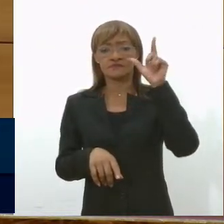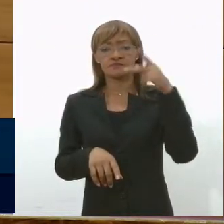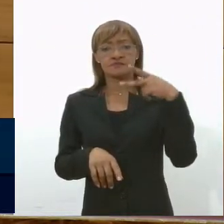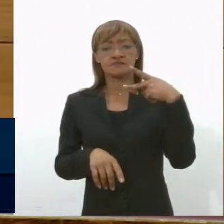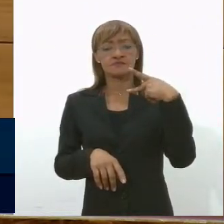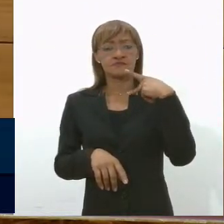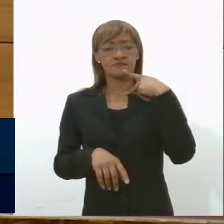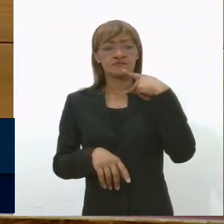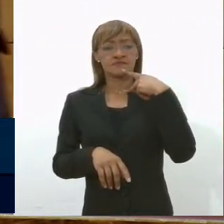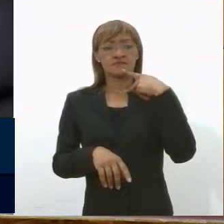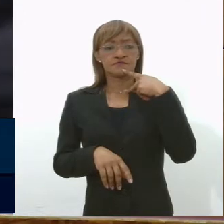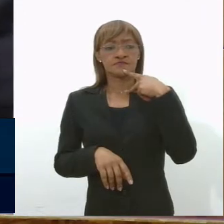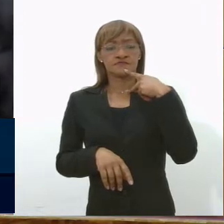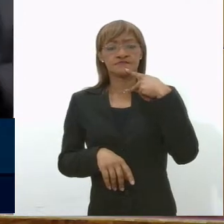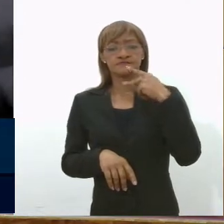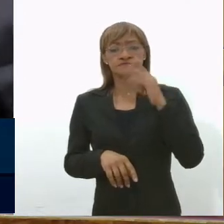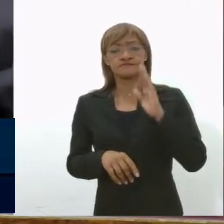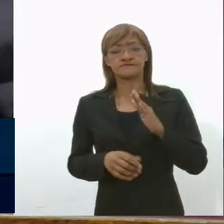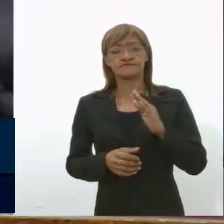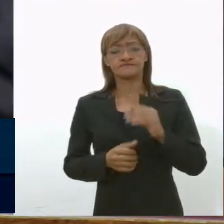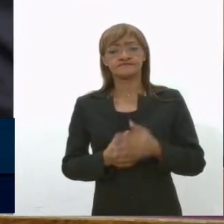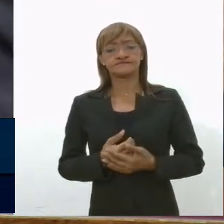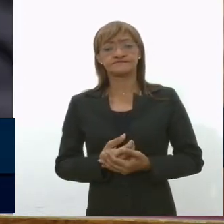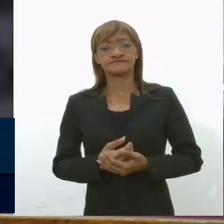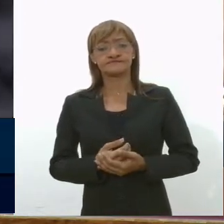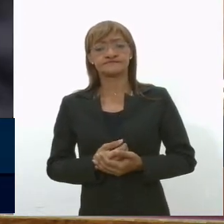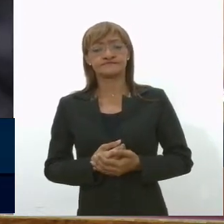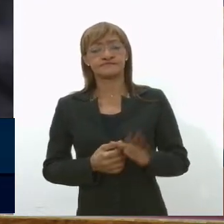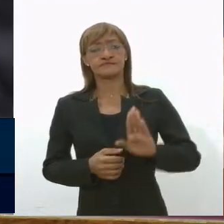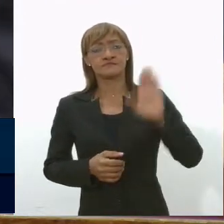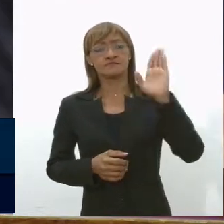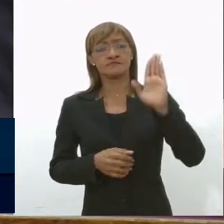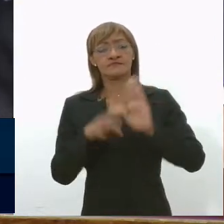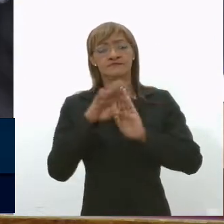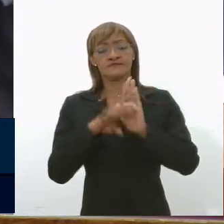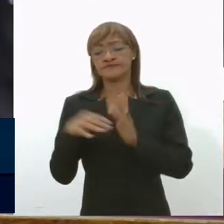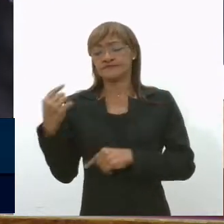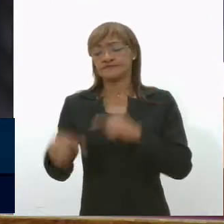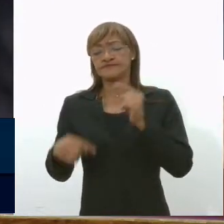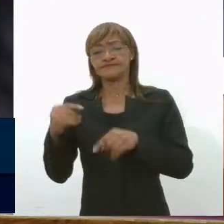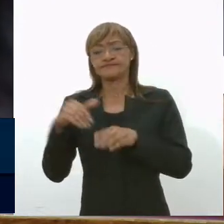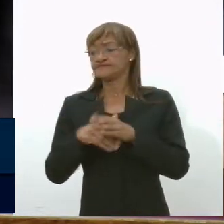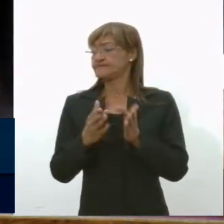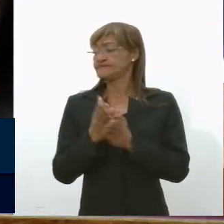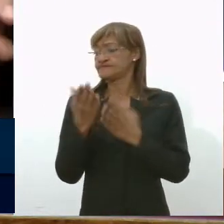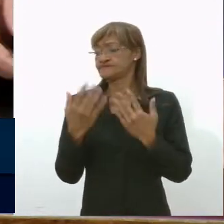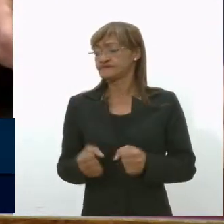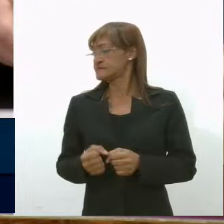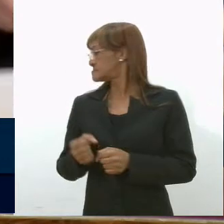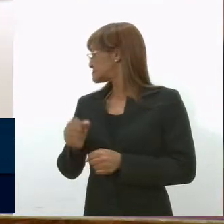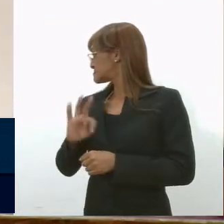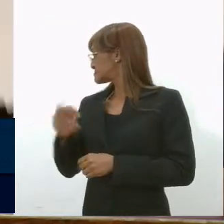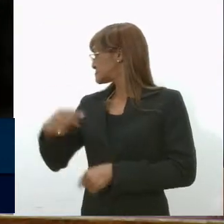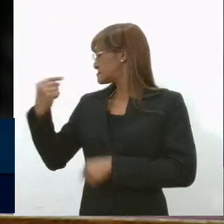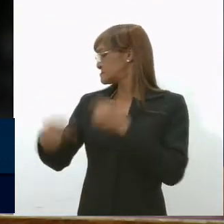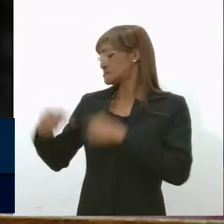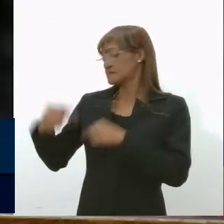Luciano Pimentel. Na ordem do dia, foram discutidos e aprovados por unanimidade, em segunda discussão, os projetos de